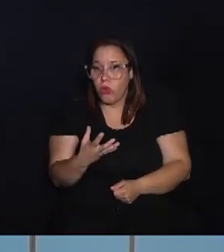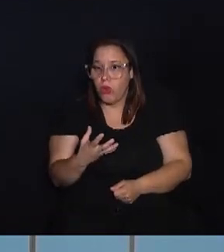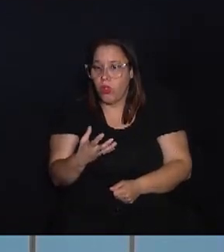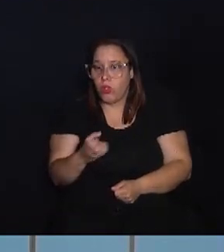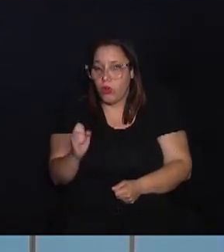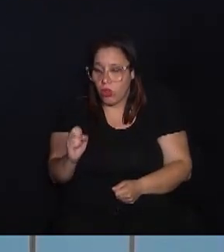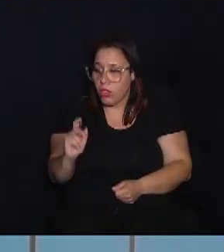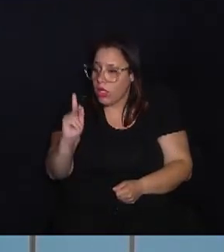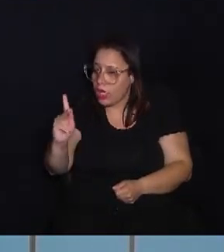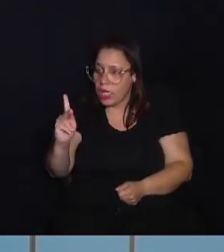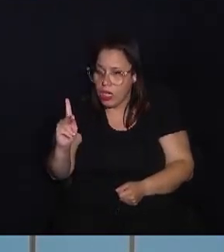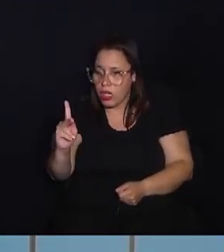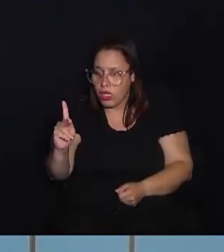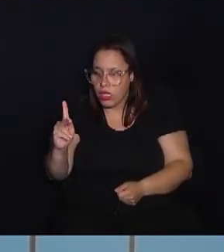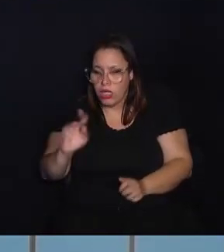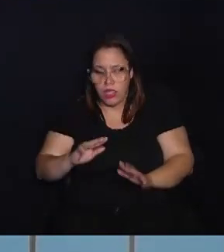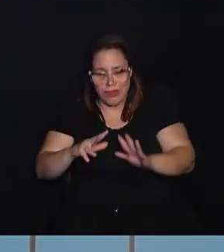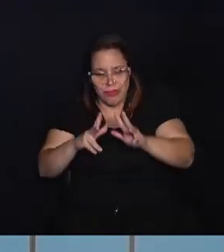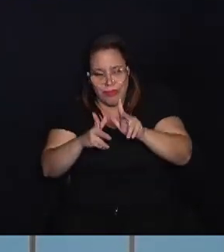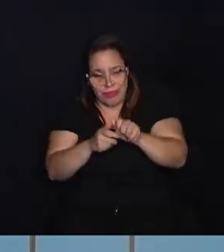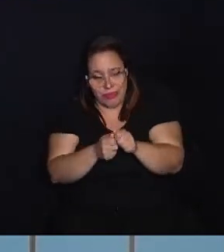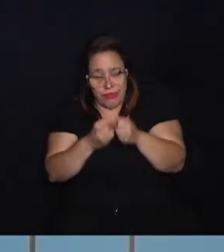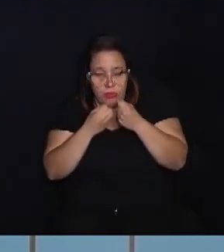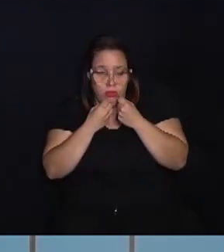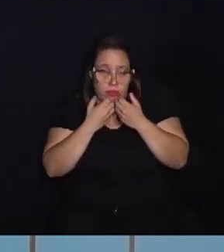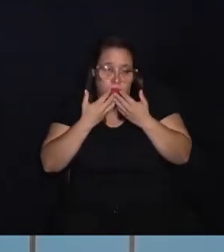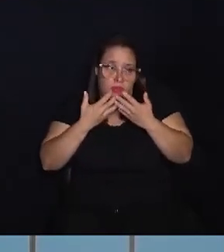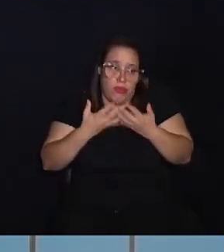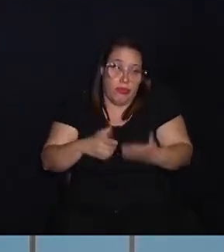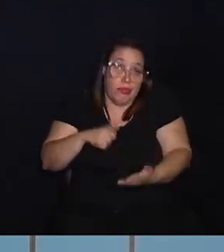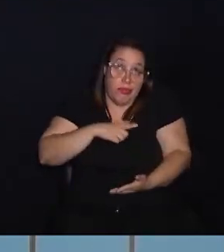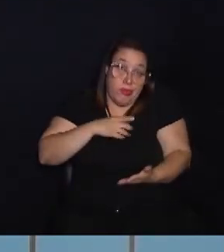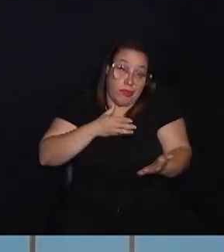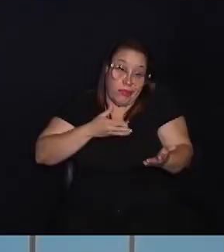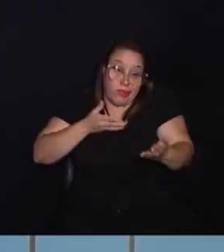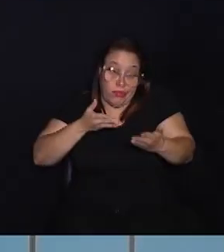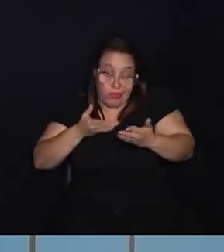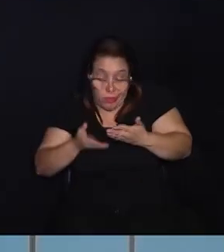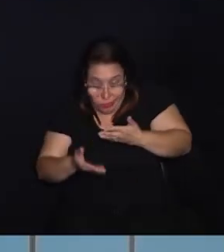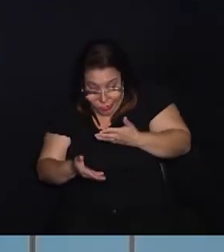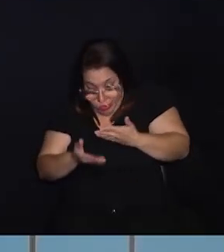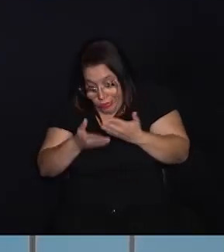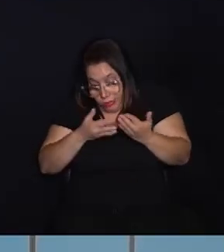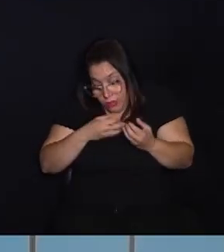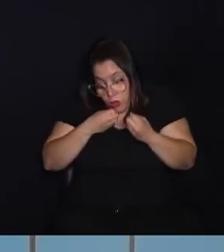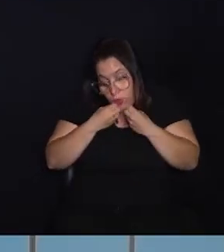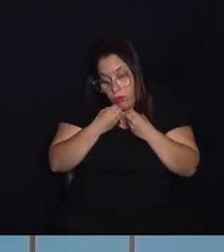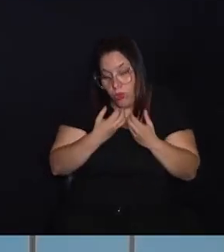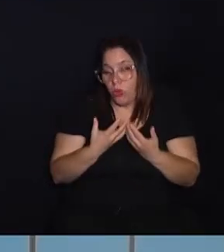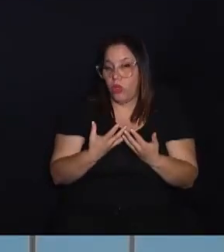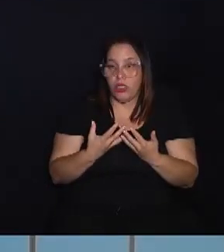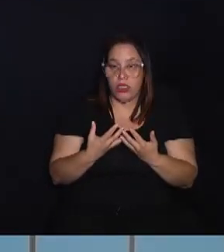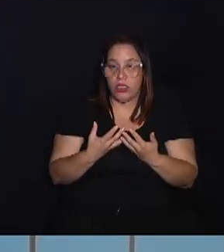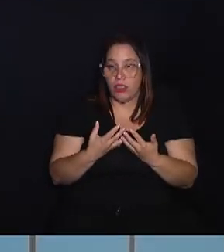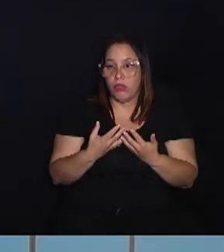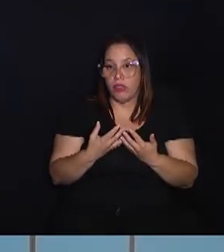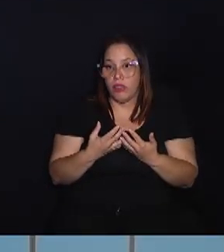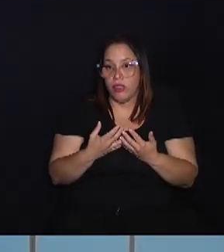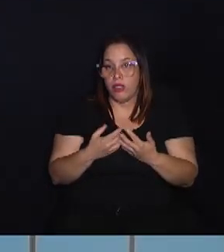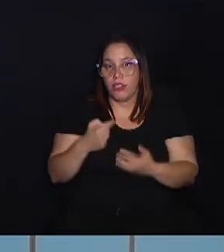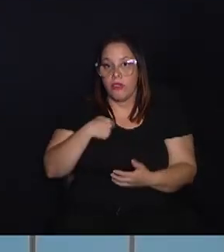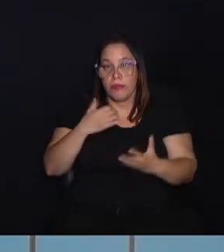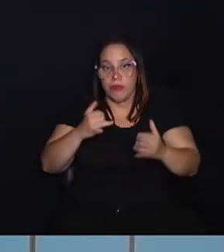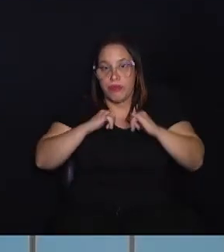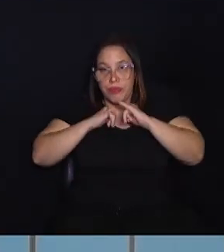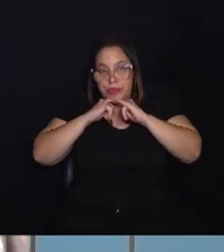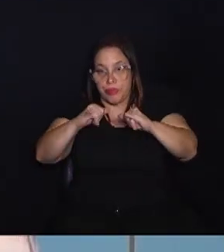boas, mas como todo lugar que tem coisas boas, a gente tem que saber lidar com essas coisas boas. Então isso que eu digo